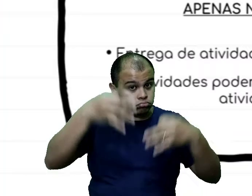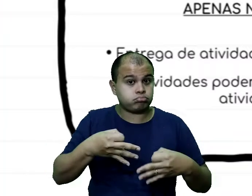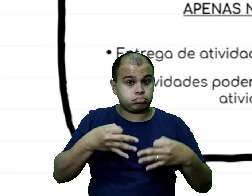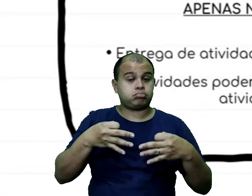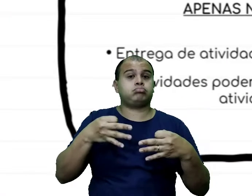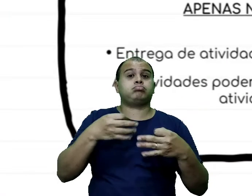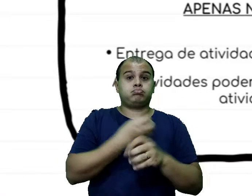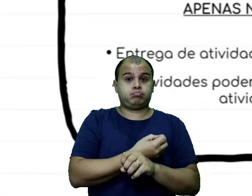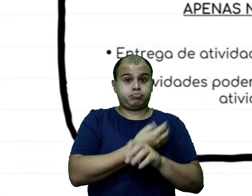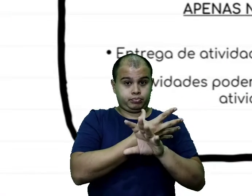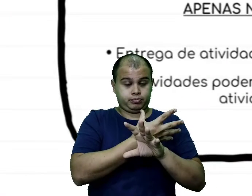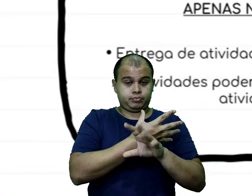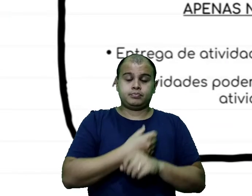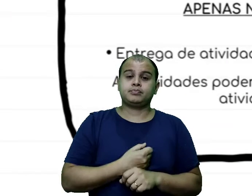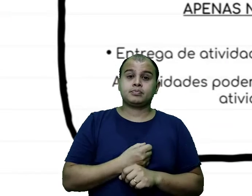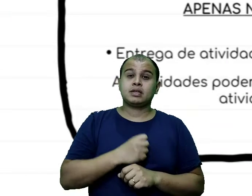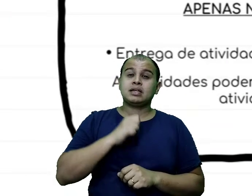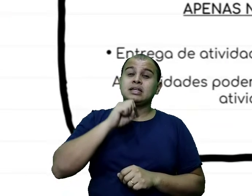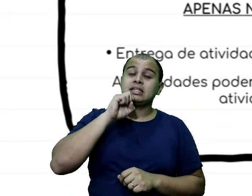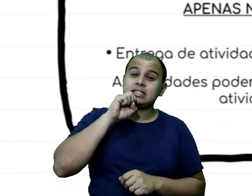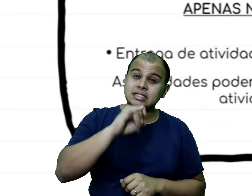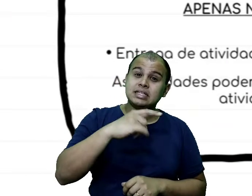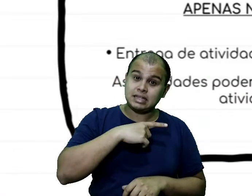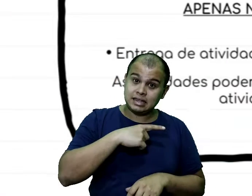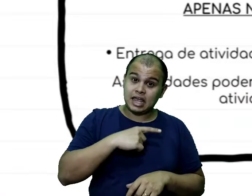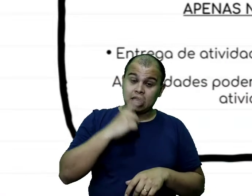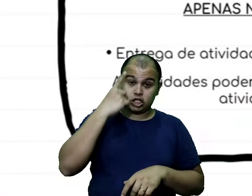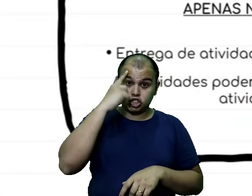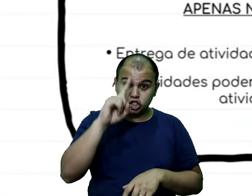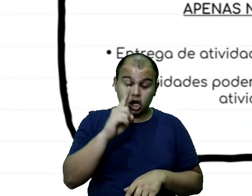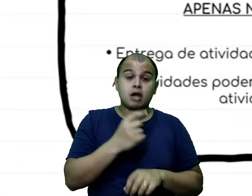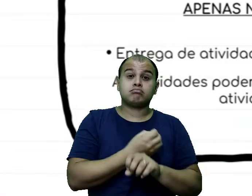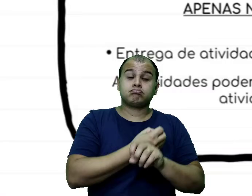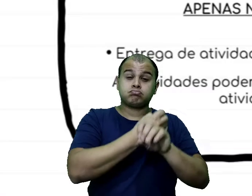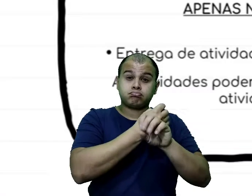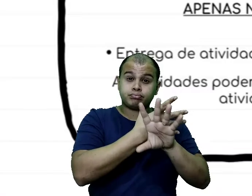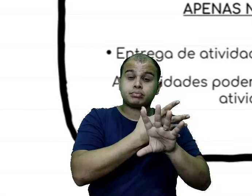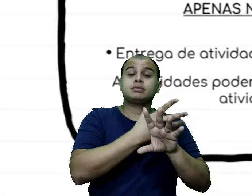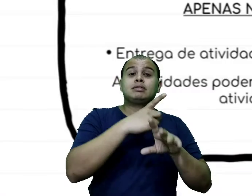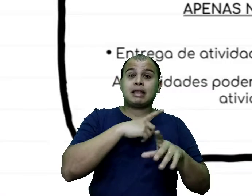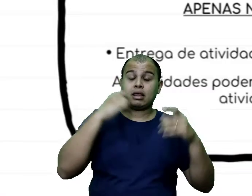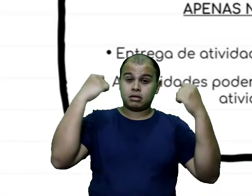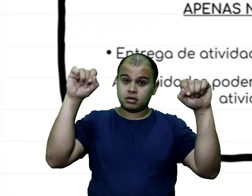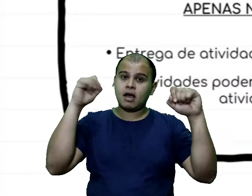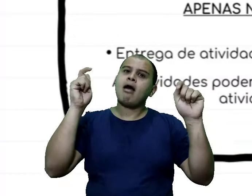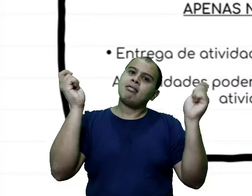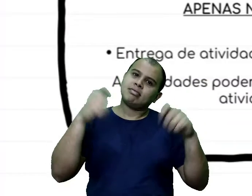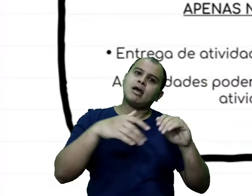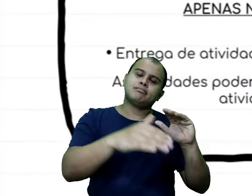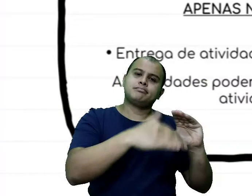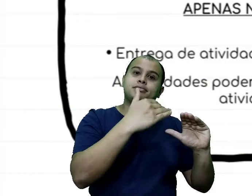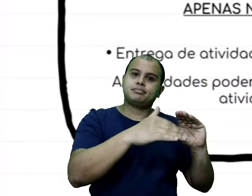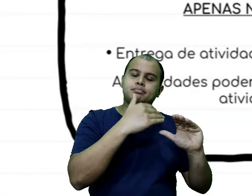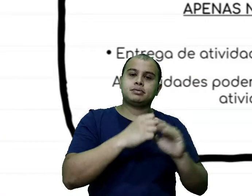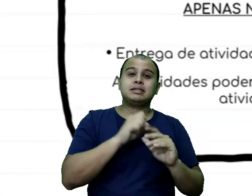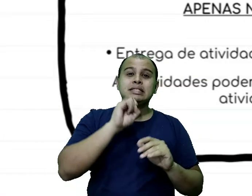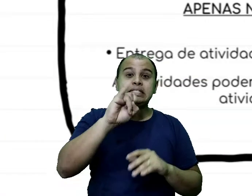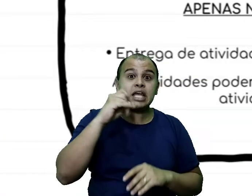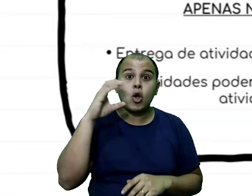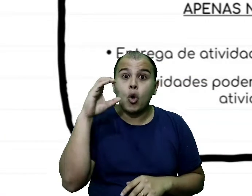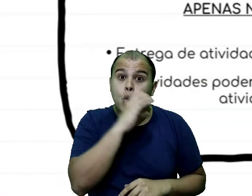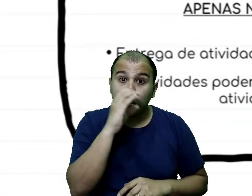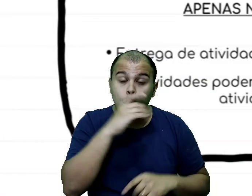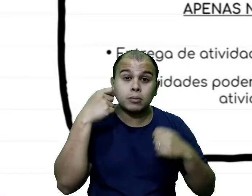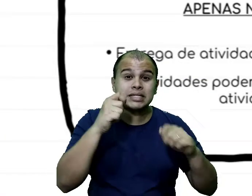turmas diferentes. Então, vocês postam atividade no grupo no dia que tiver aula de educação física. Se vocês tiverem